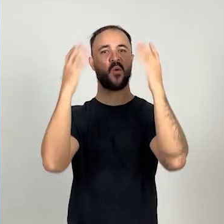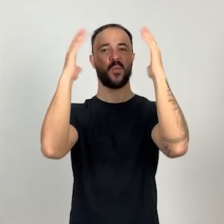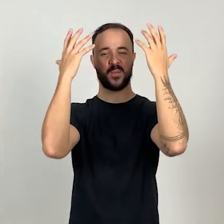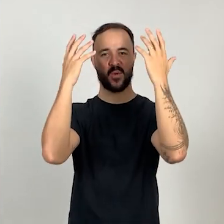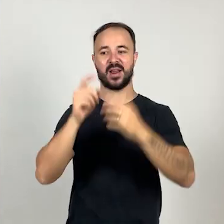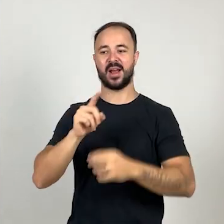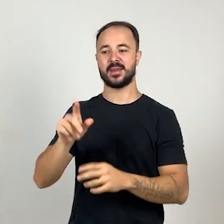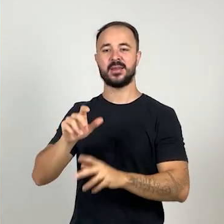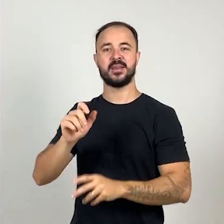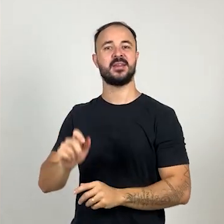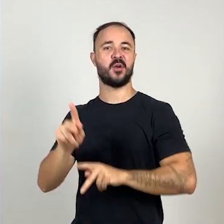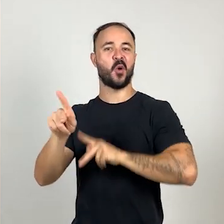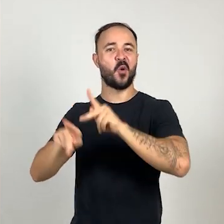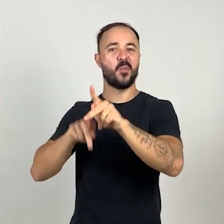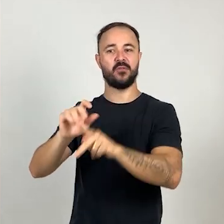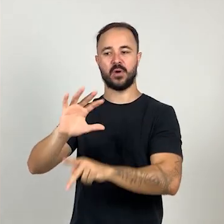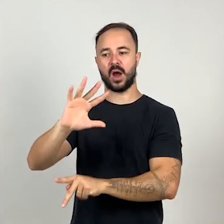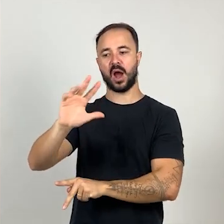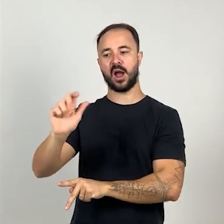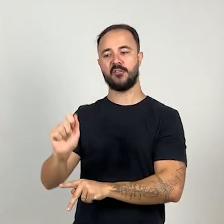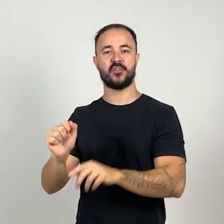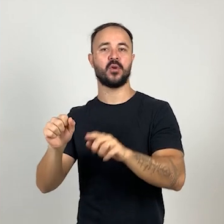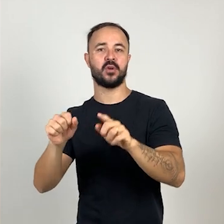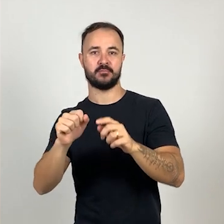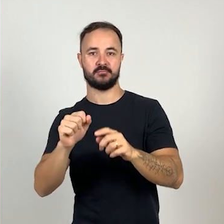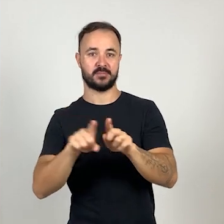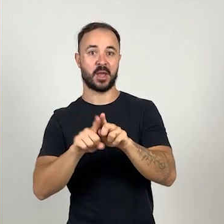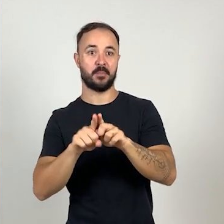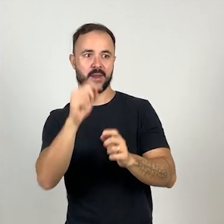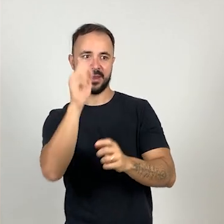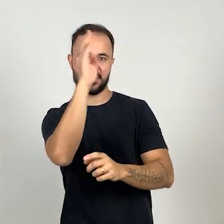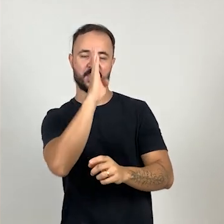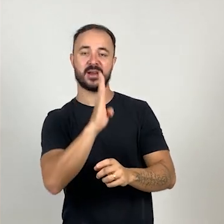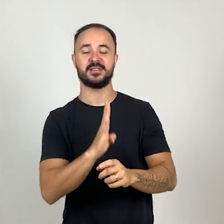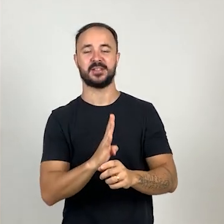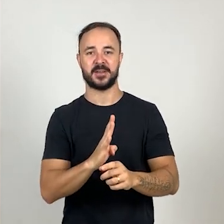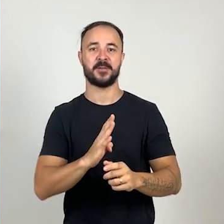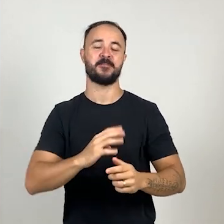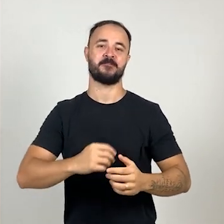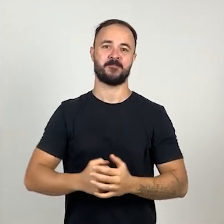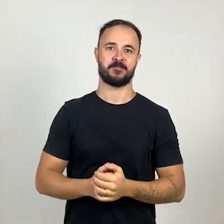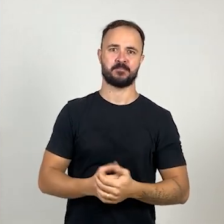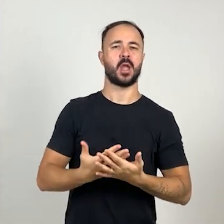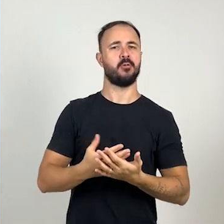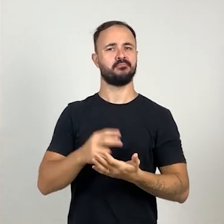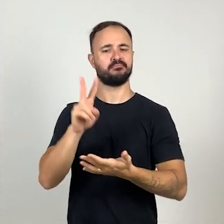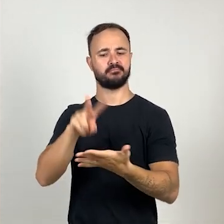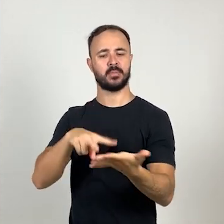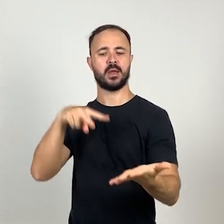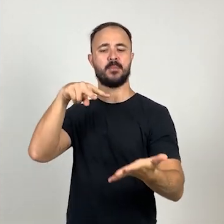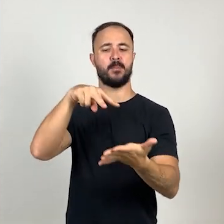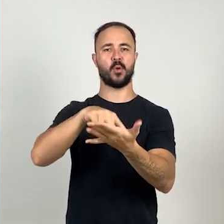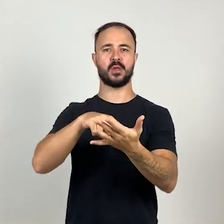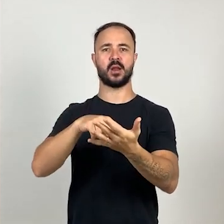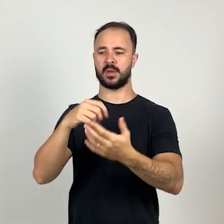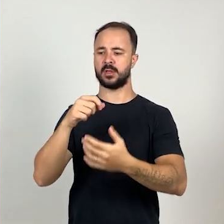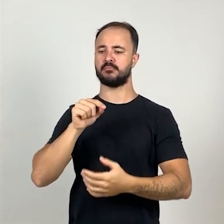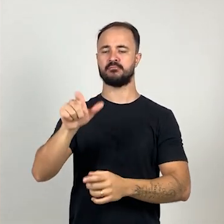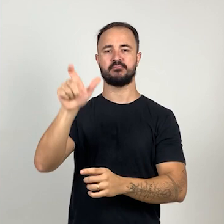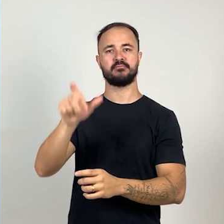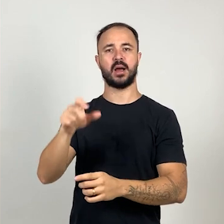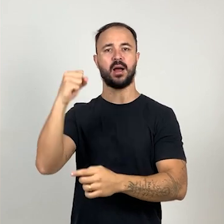afro-brasileira, oferecendo uma mensagem inspiradora de empoderamento e autoconfiança para crianças de todas as